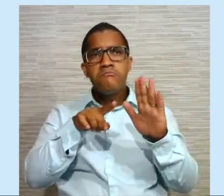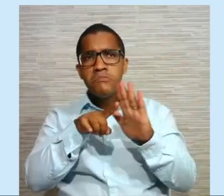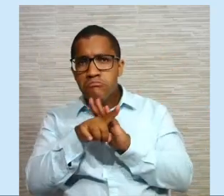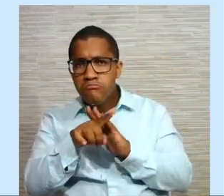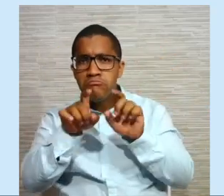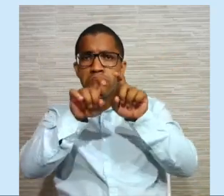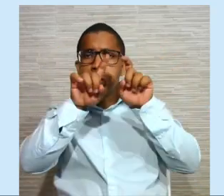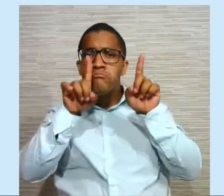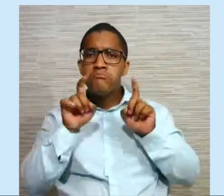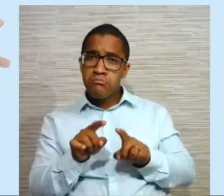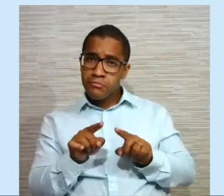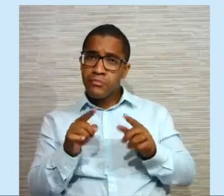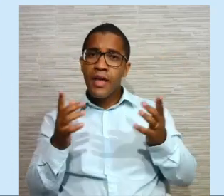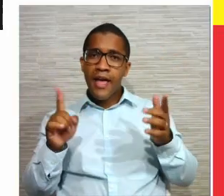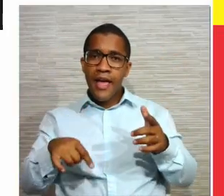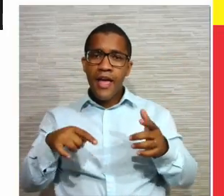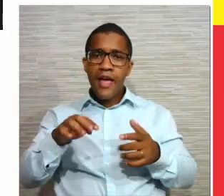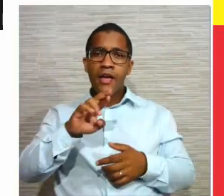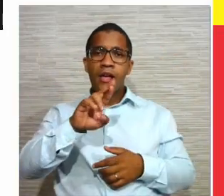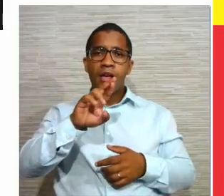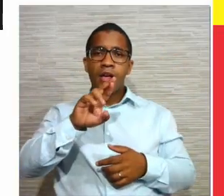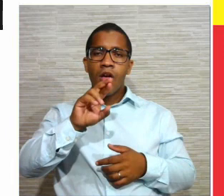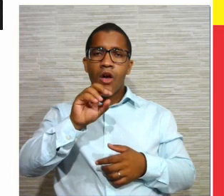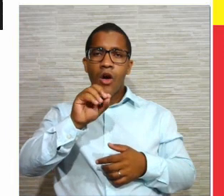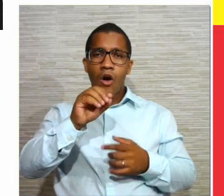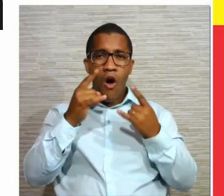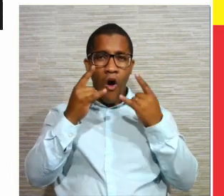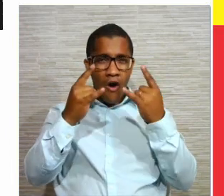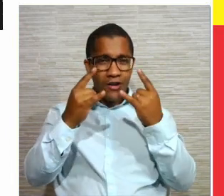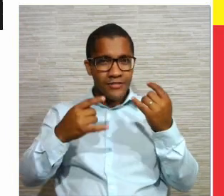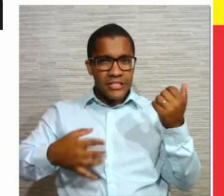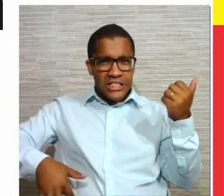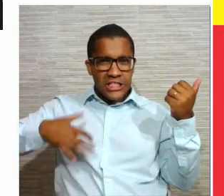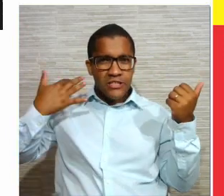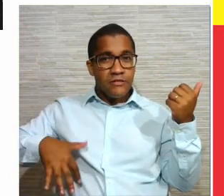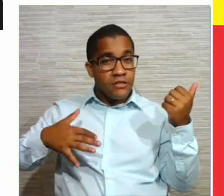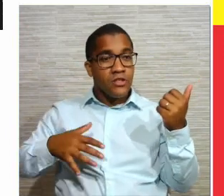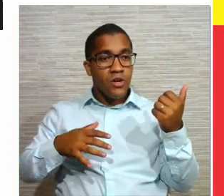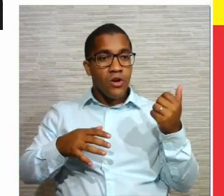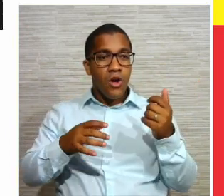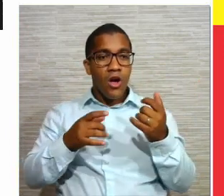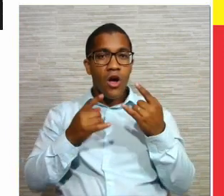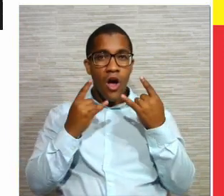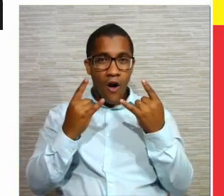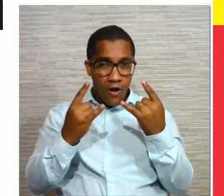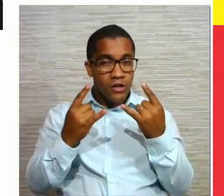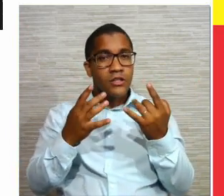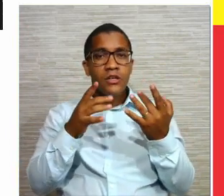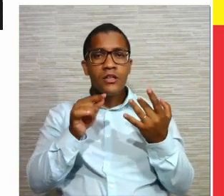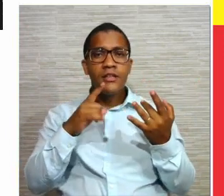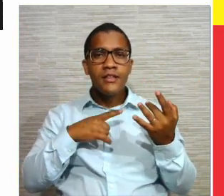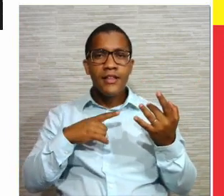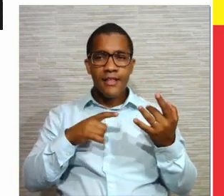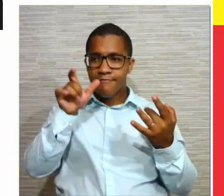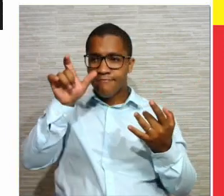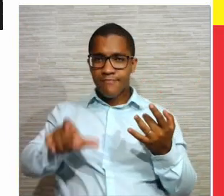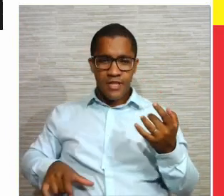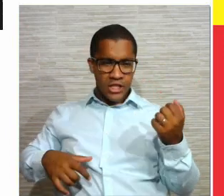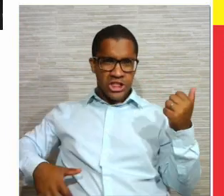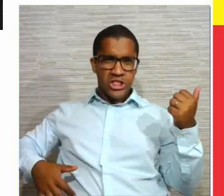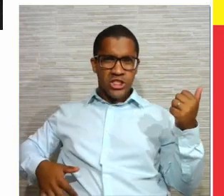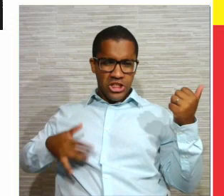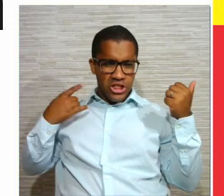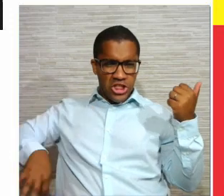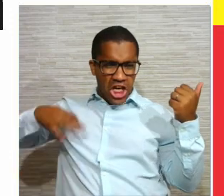questionamento, que foi o rock. O rock, como vocês veem na imagem, tem um guitarrista, Keith